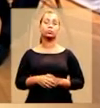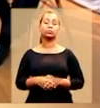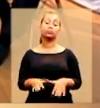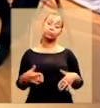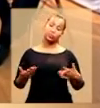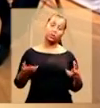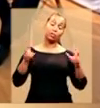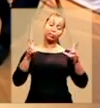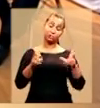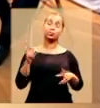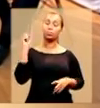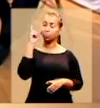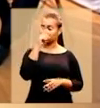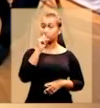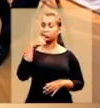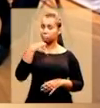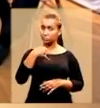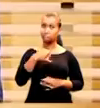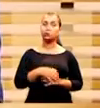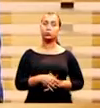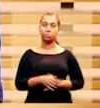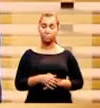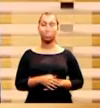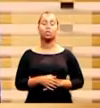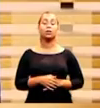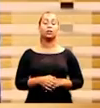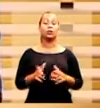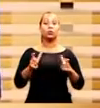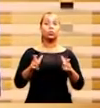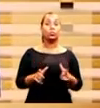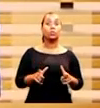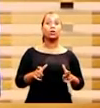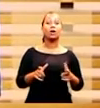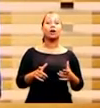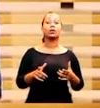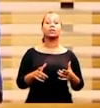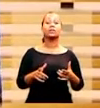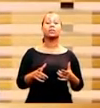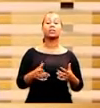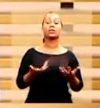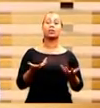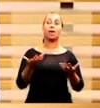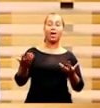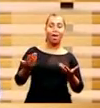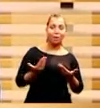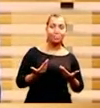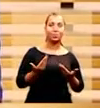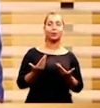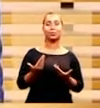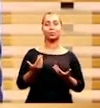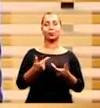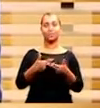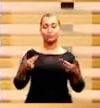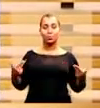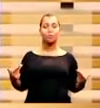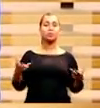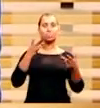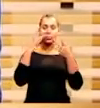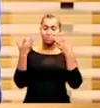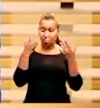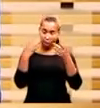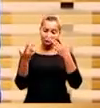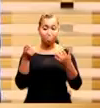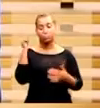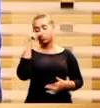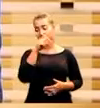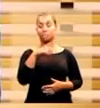talvez? Nessa questão é um pouco difícil mesmo. Espaço que atenda à necessidade de determinado